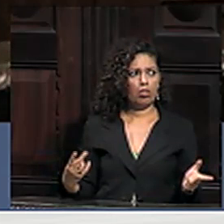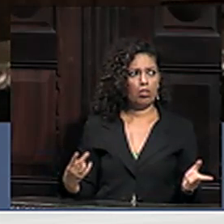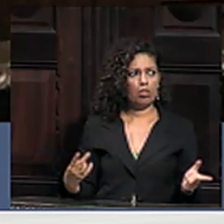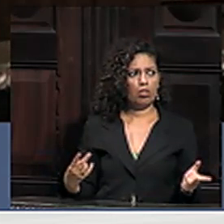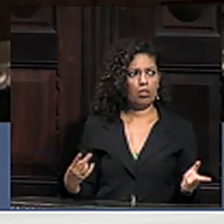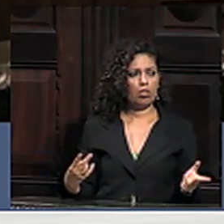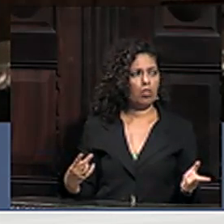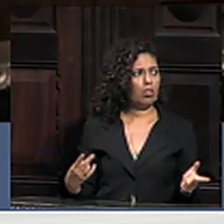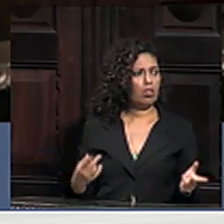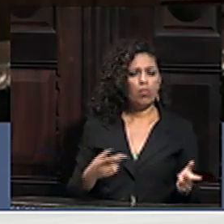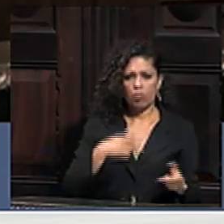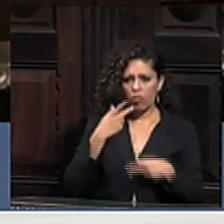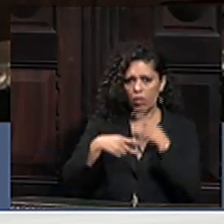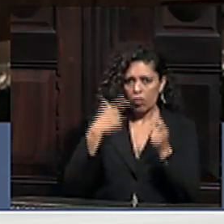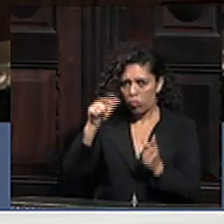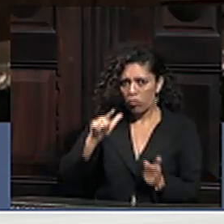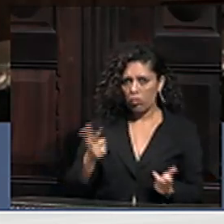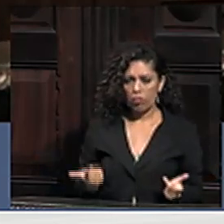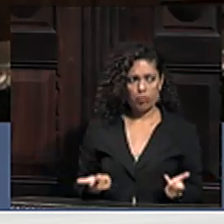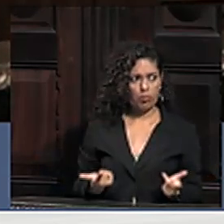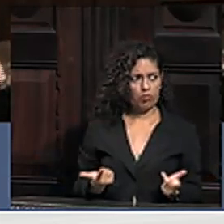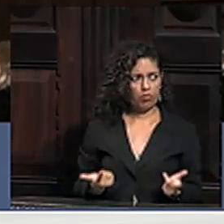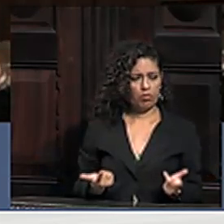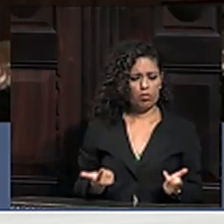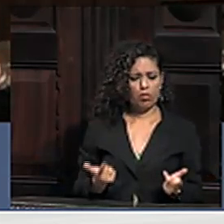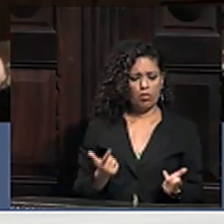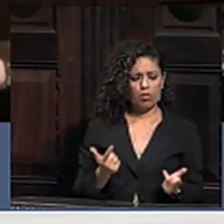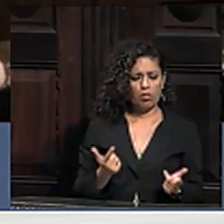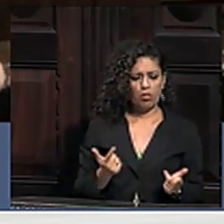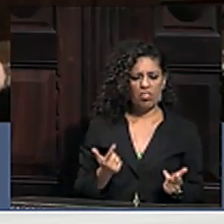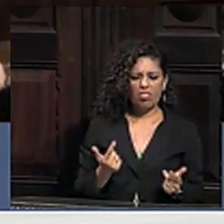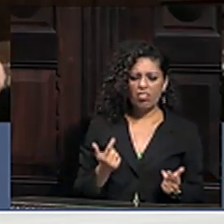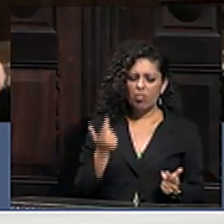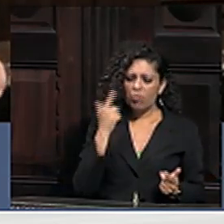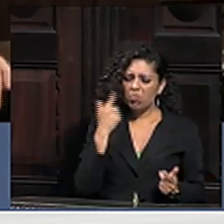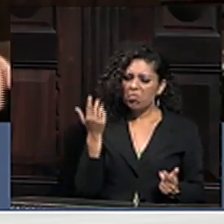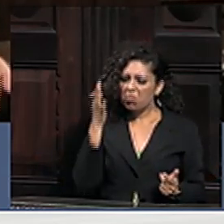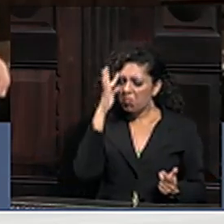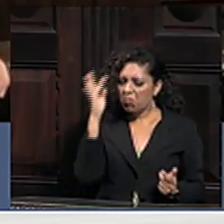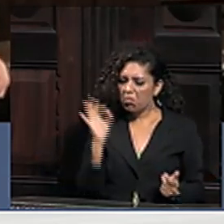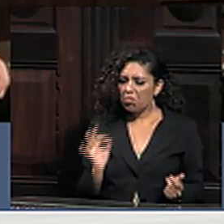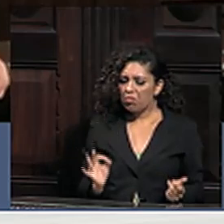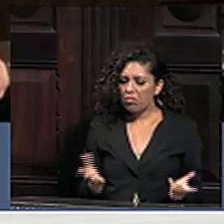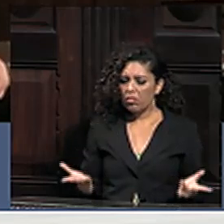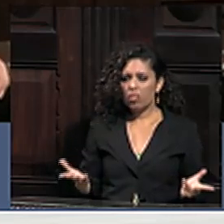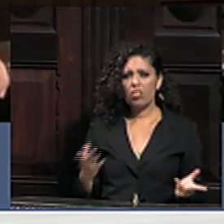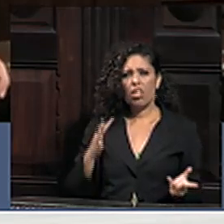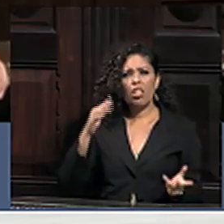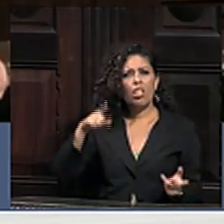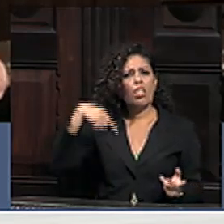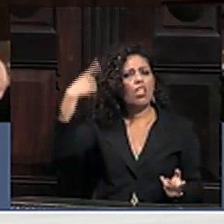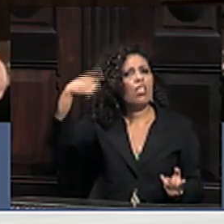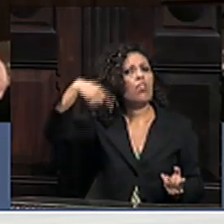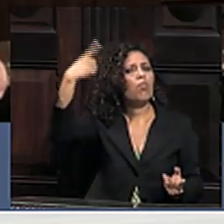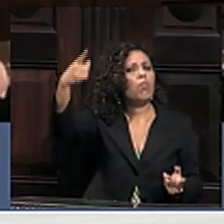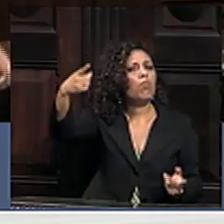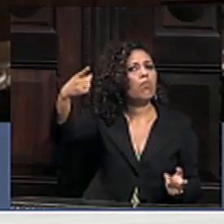absolutamente pertinente, é se depois o governador